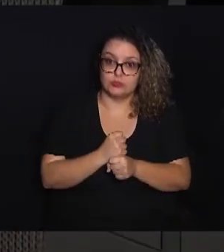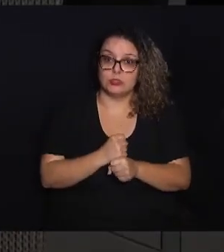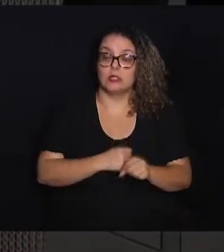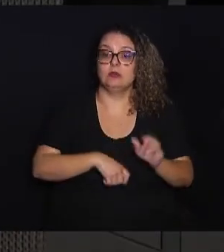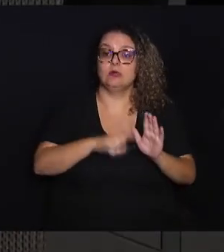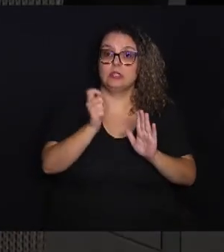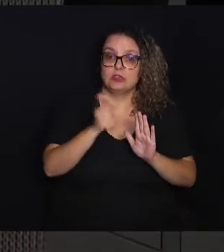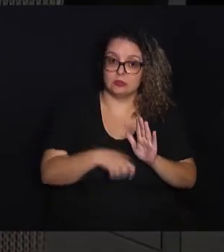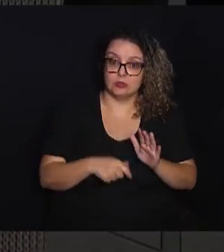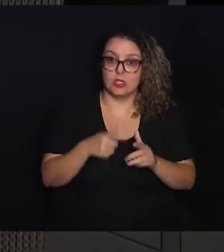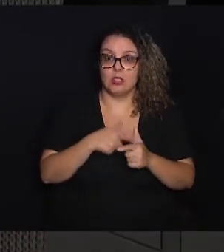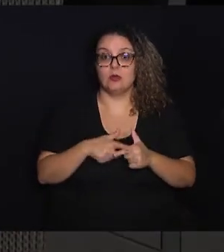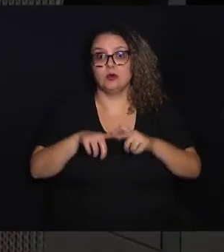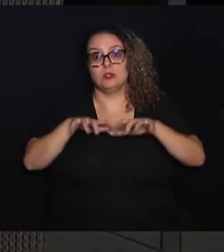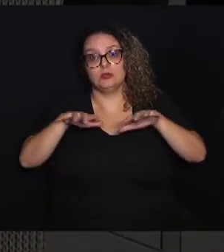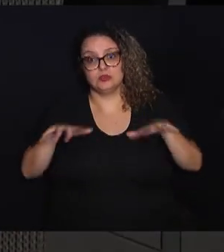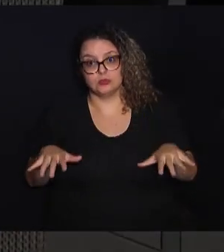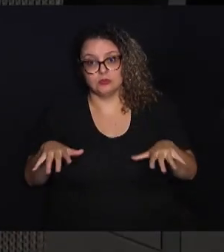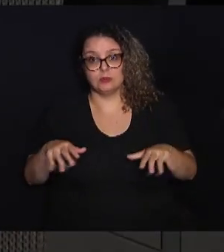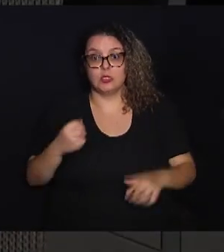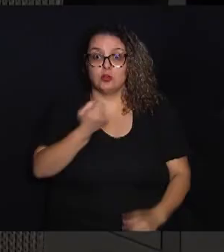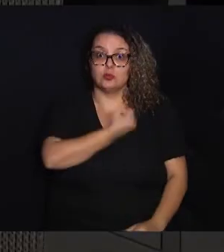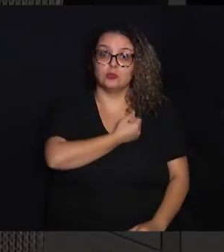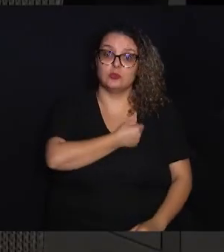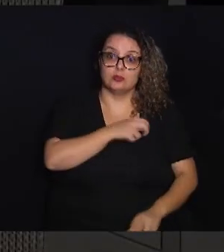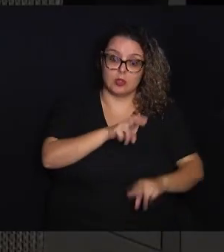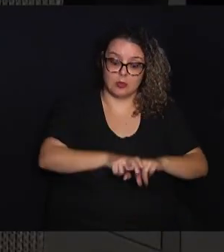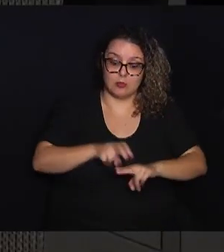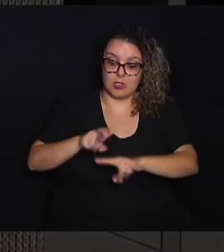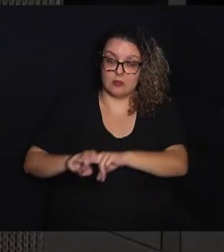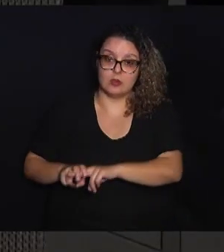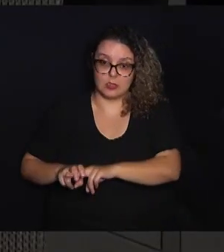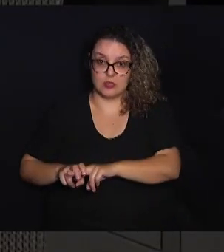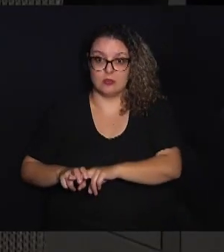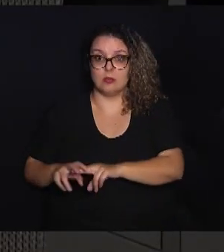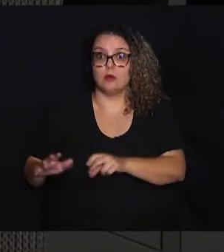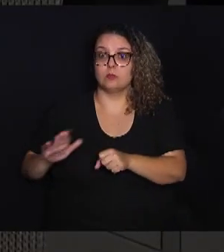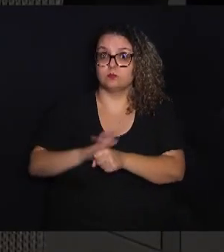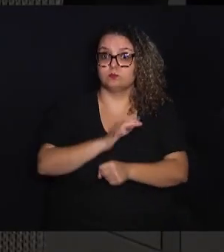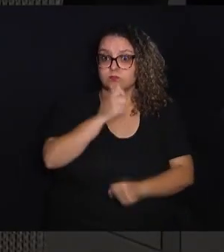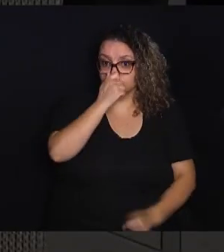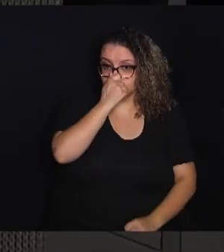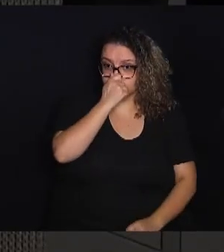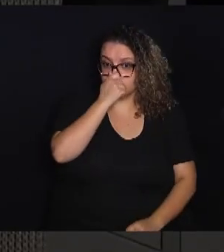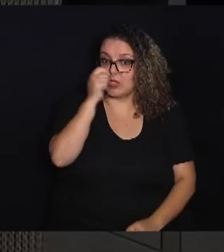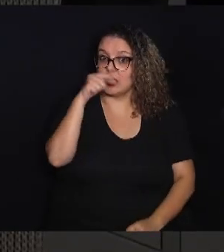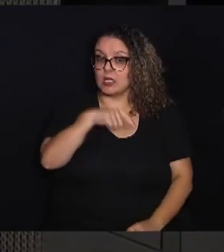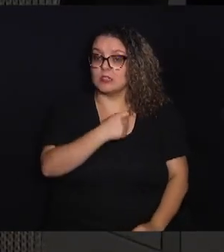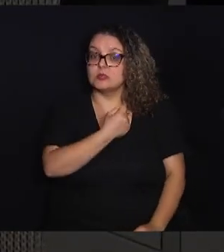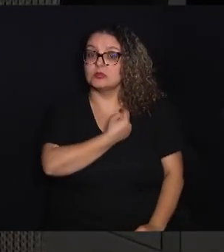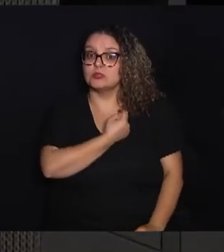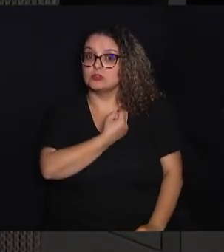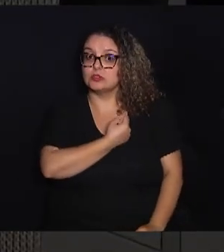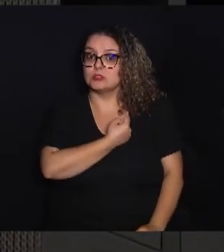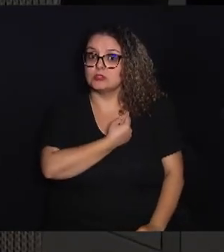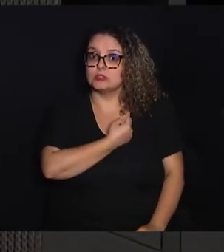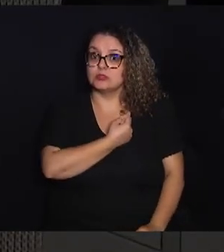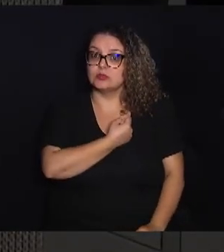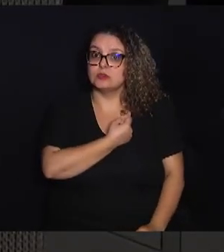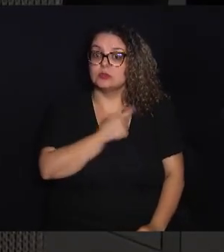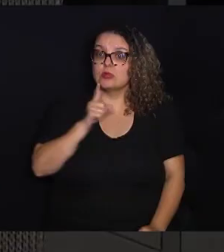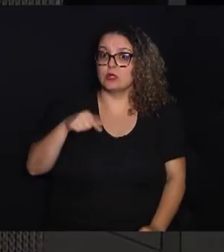válidos dividido pelo número de cadeiras a ser preenchidas. Esse número vai dar